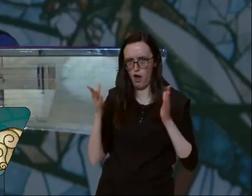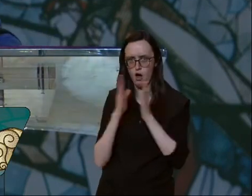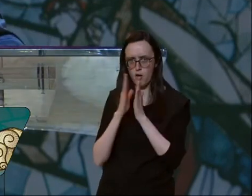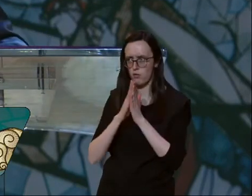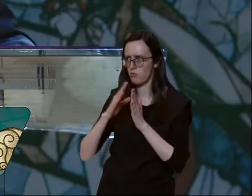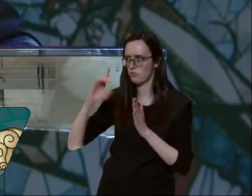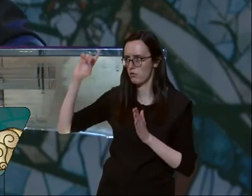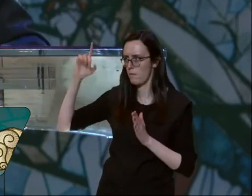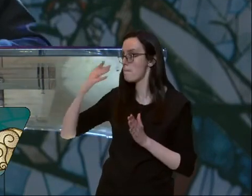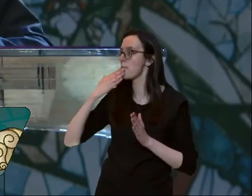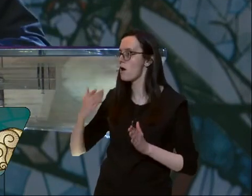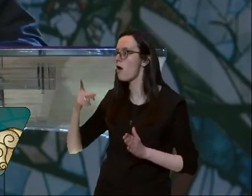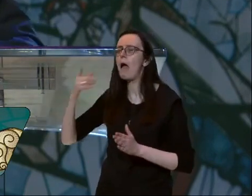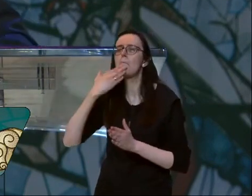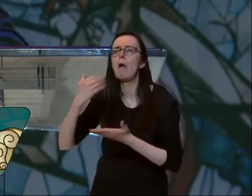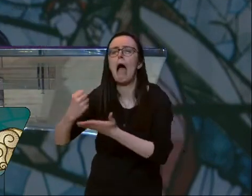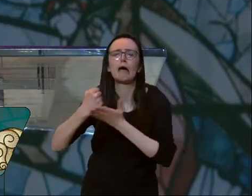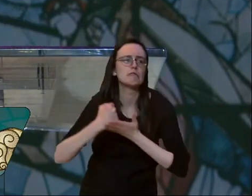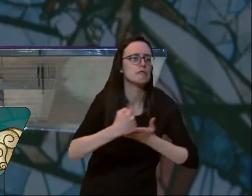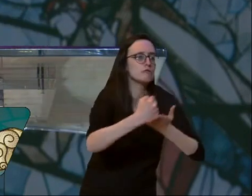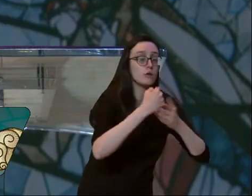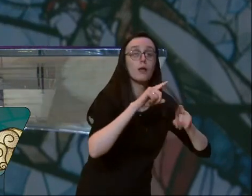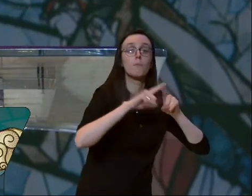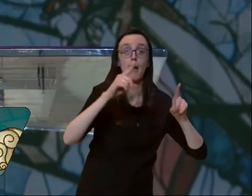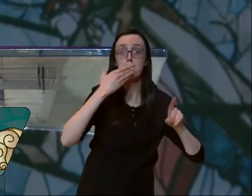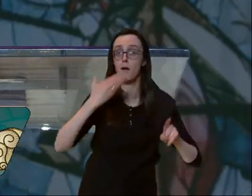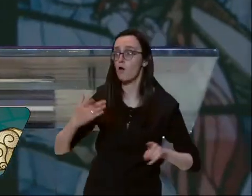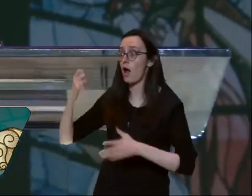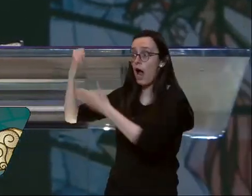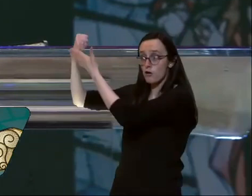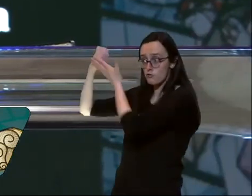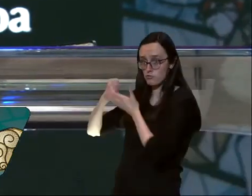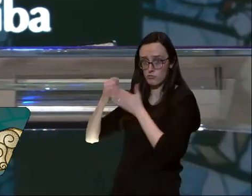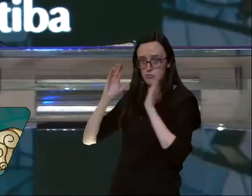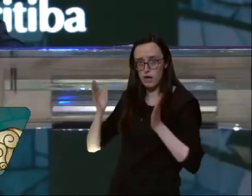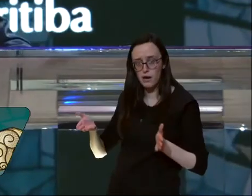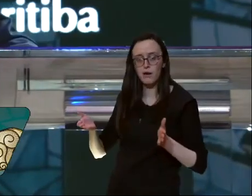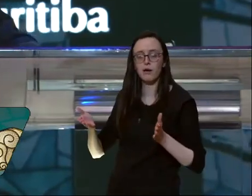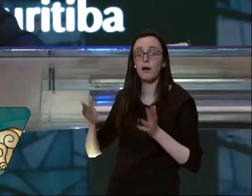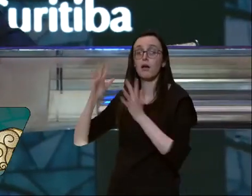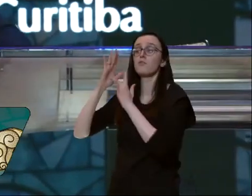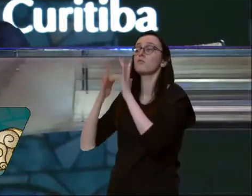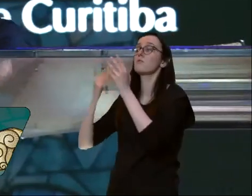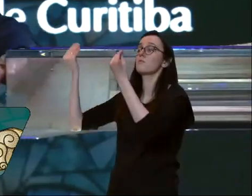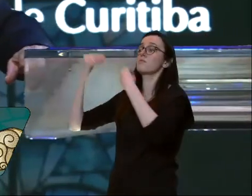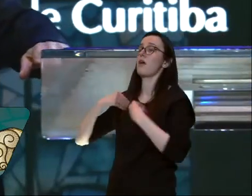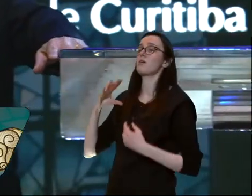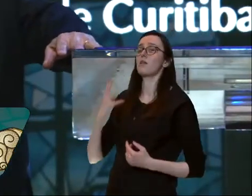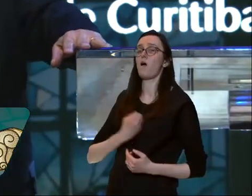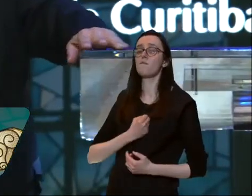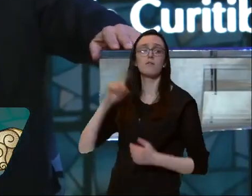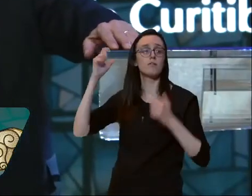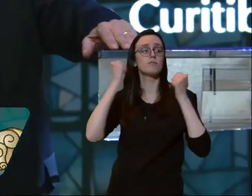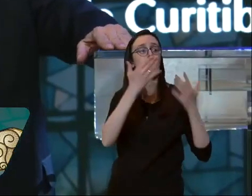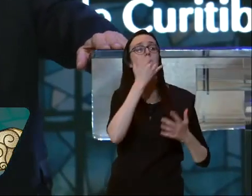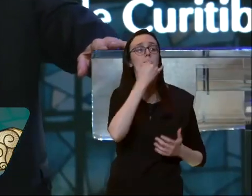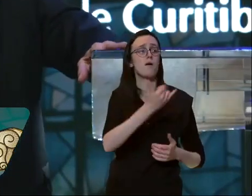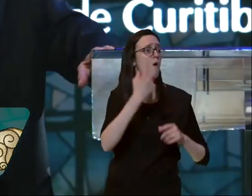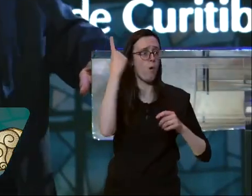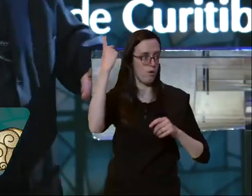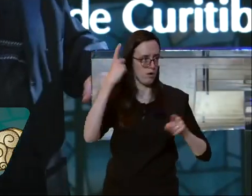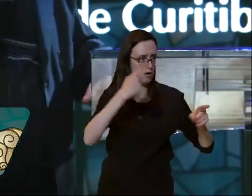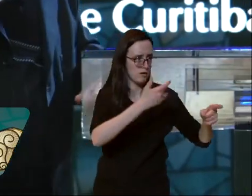certa para cuidar da sua vida? Você tem buscado em Jesus a salvação, o perdão dos teus pecados?